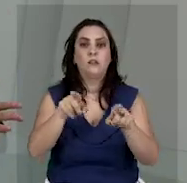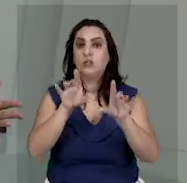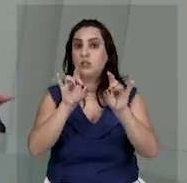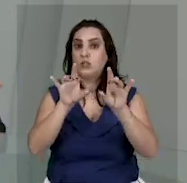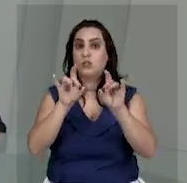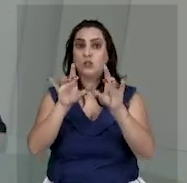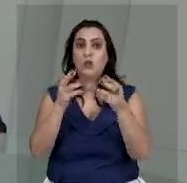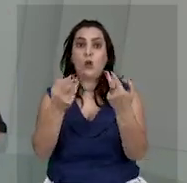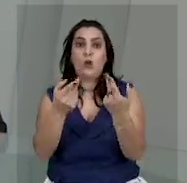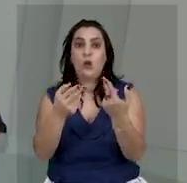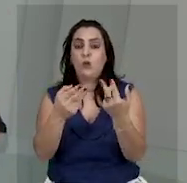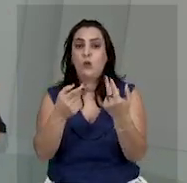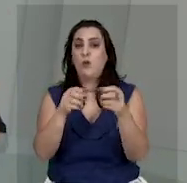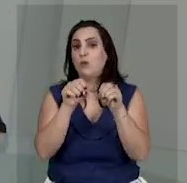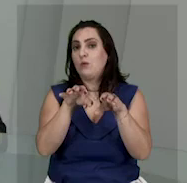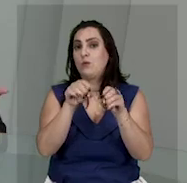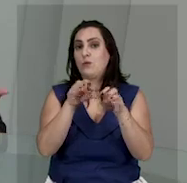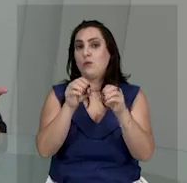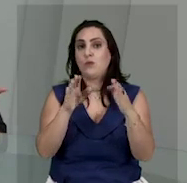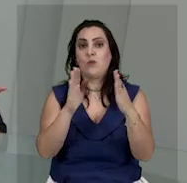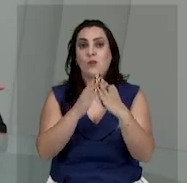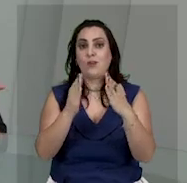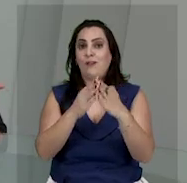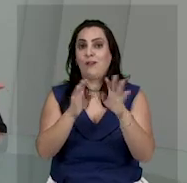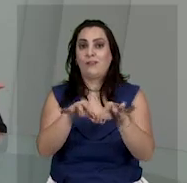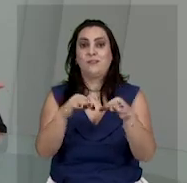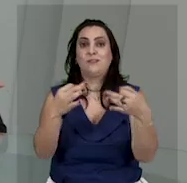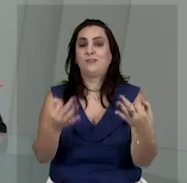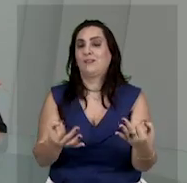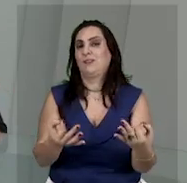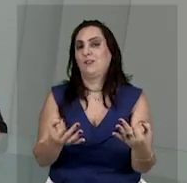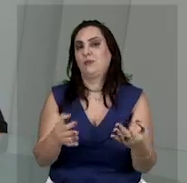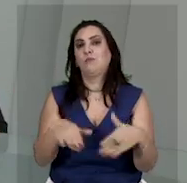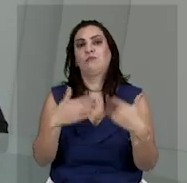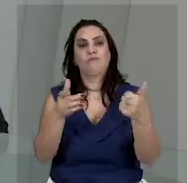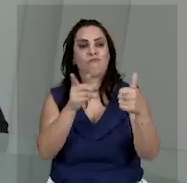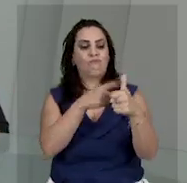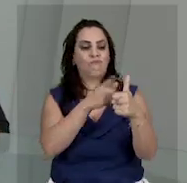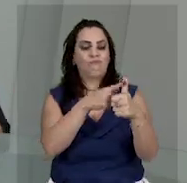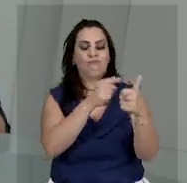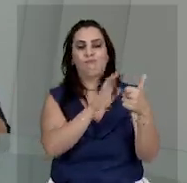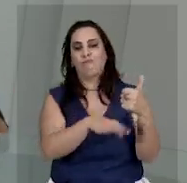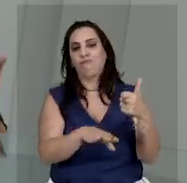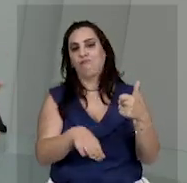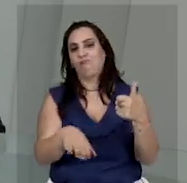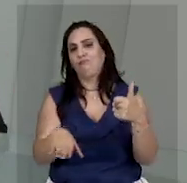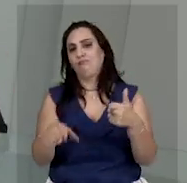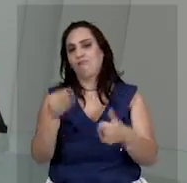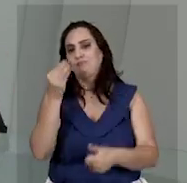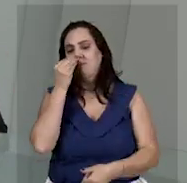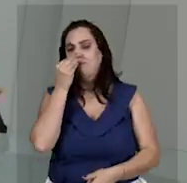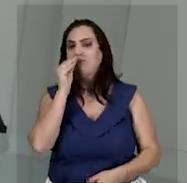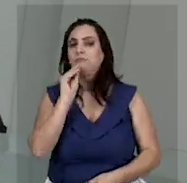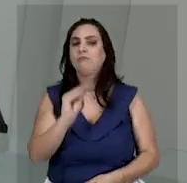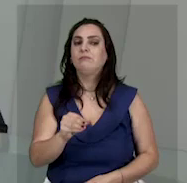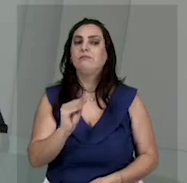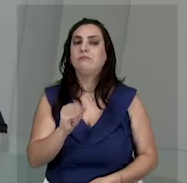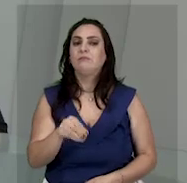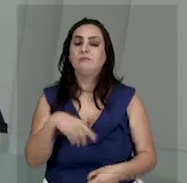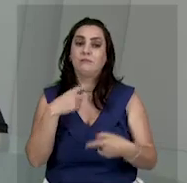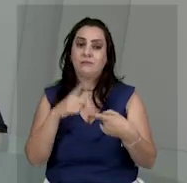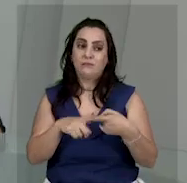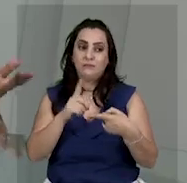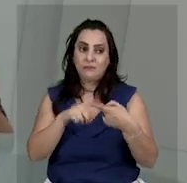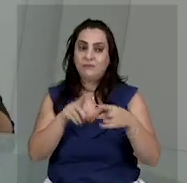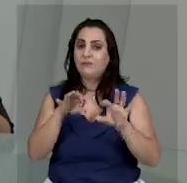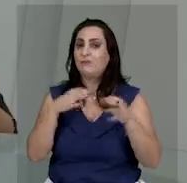prejuízo no momento da aprendizagem dessa criança. A primeira infância dela foi toda negligenciada porque muitas vezes a